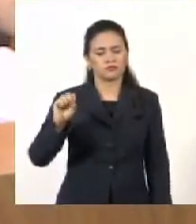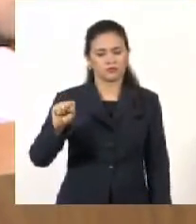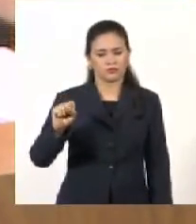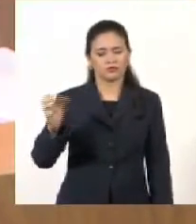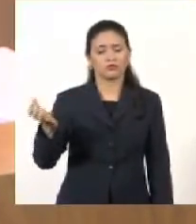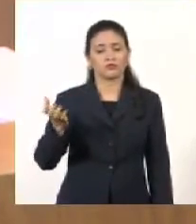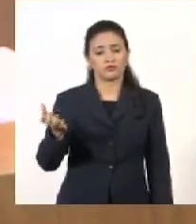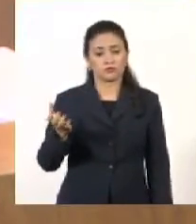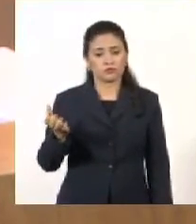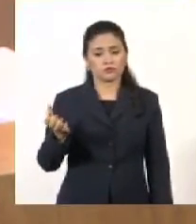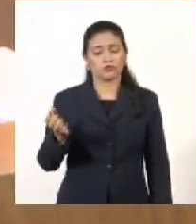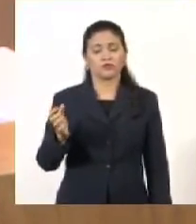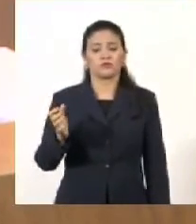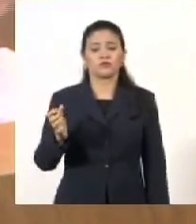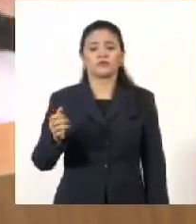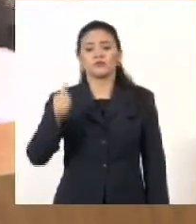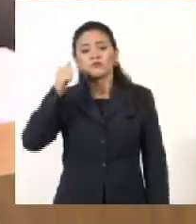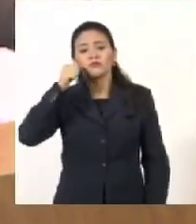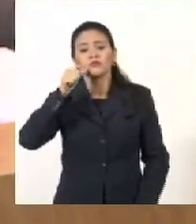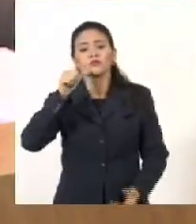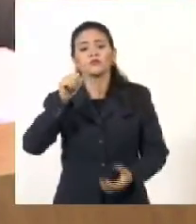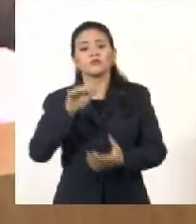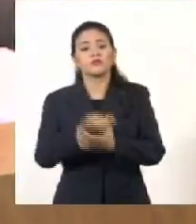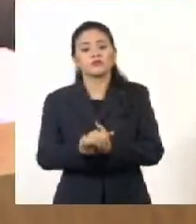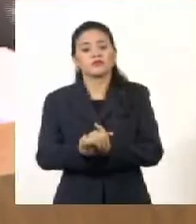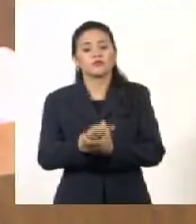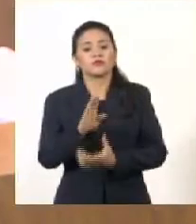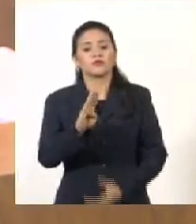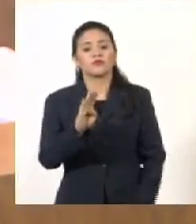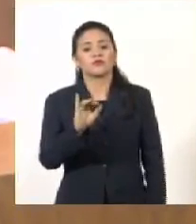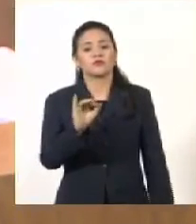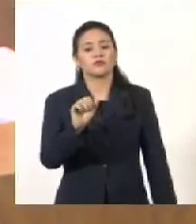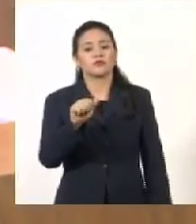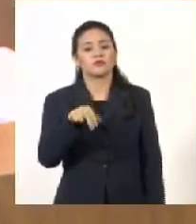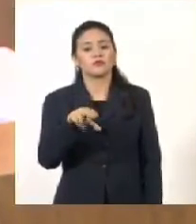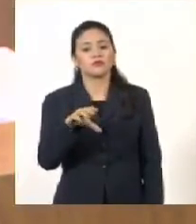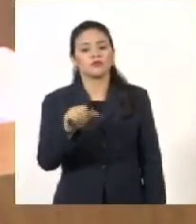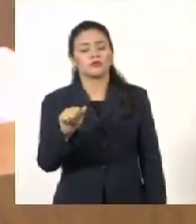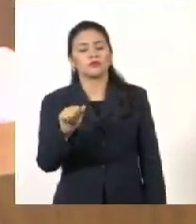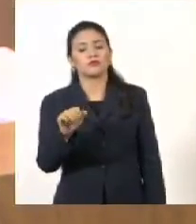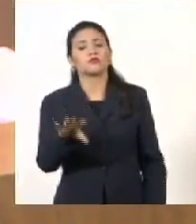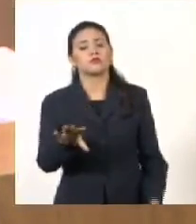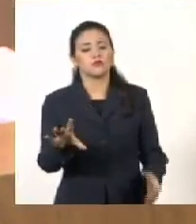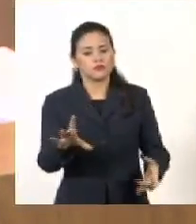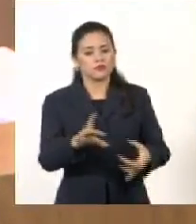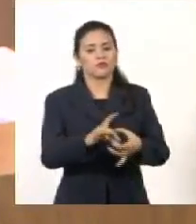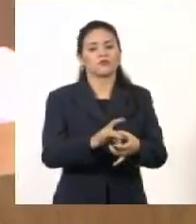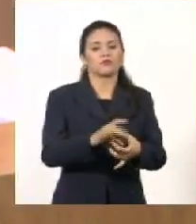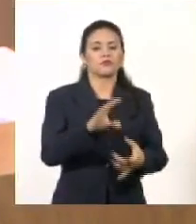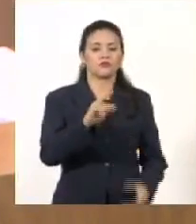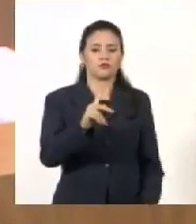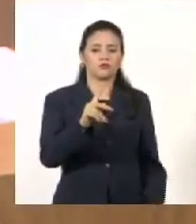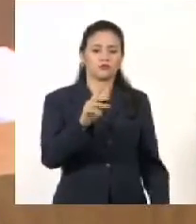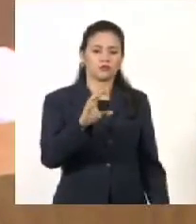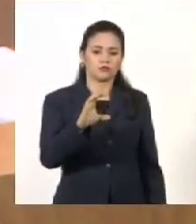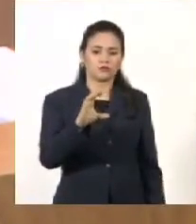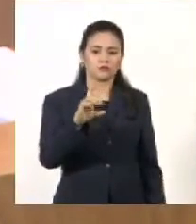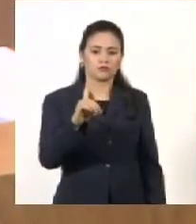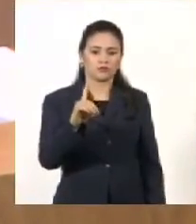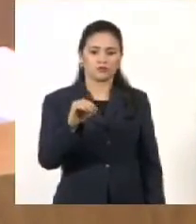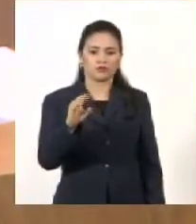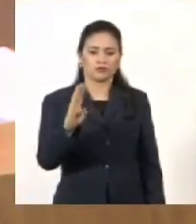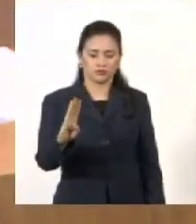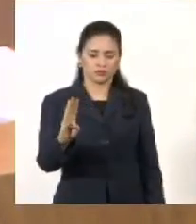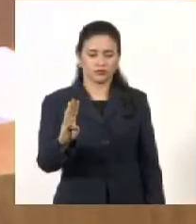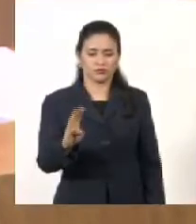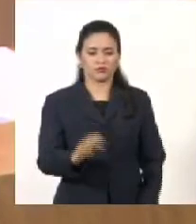senhora Bianca, no PCdoB em Pinheiro. E que fez anteriormente, quando foi